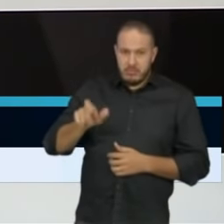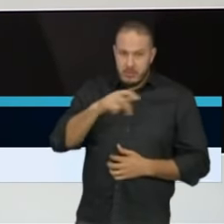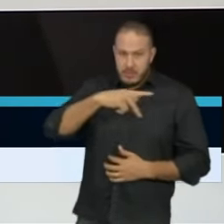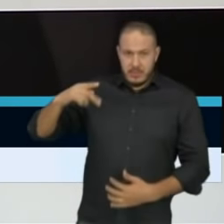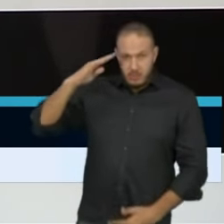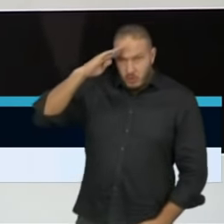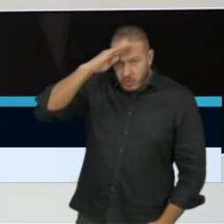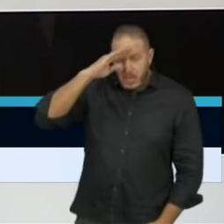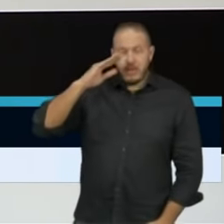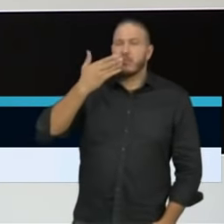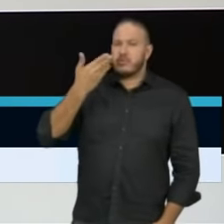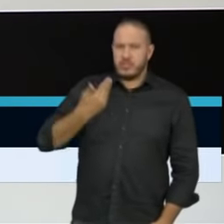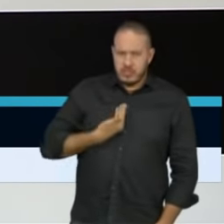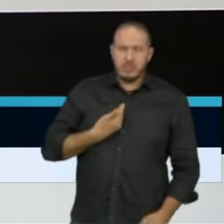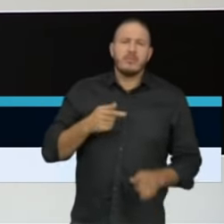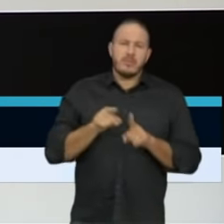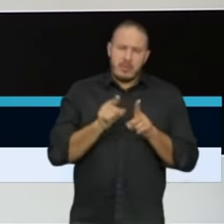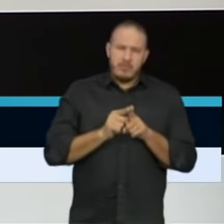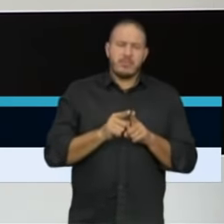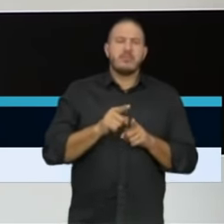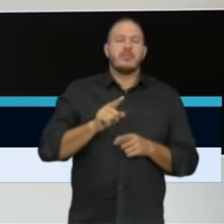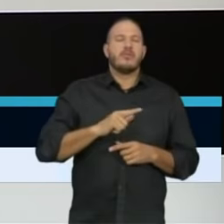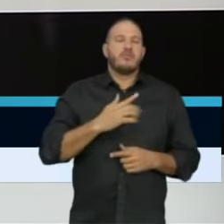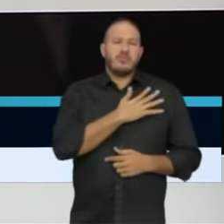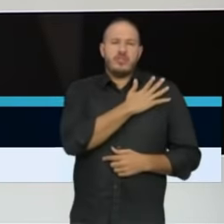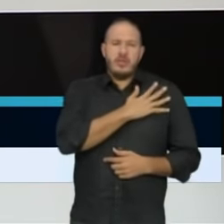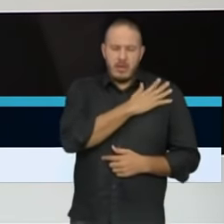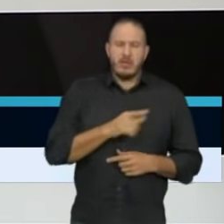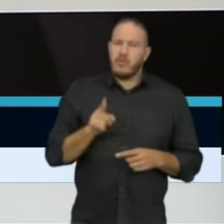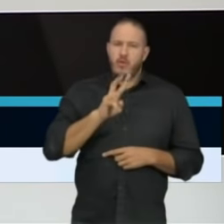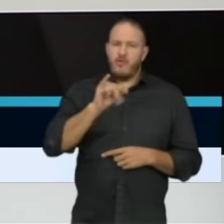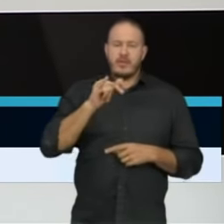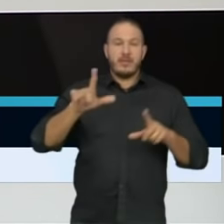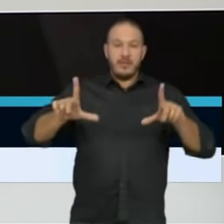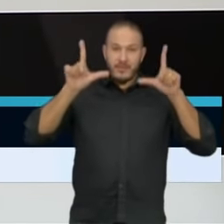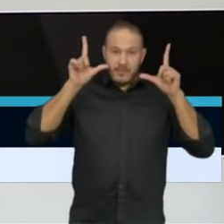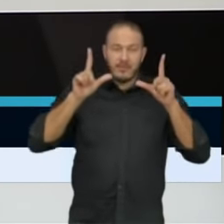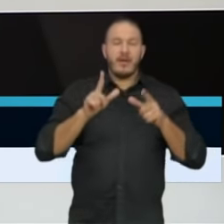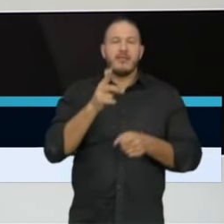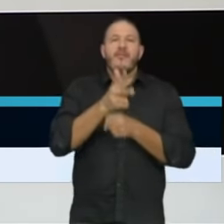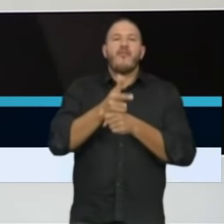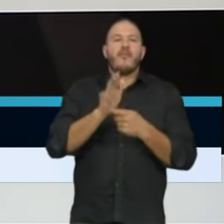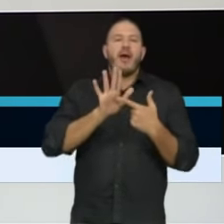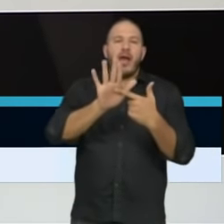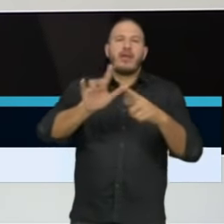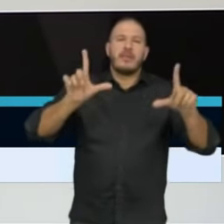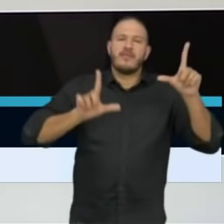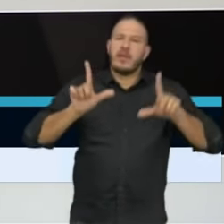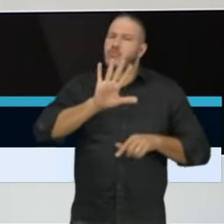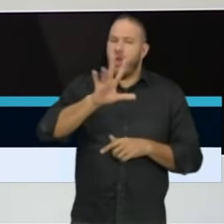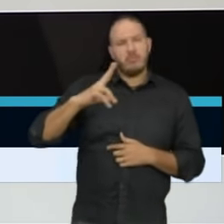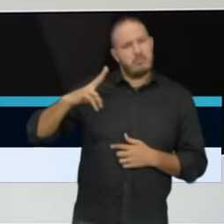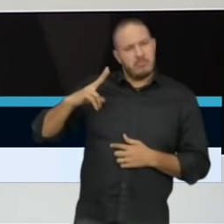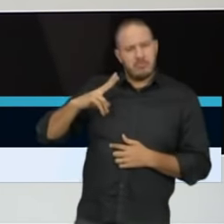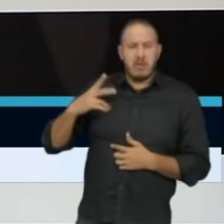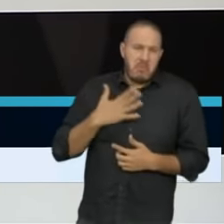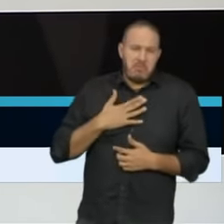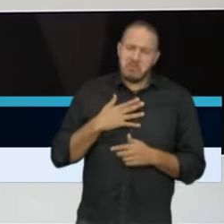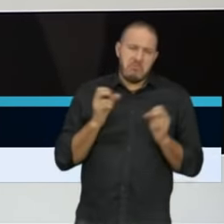República, e do general Ramos, ela não será transmitida, não será acompanhada por jornalistas, da nossa parte não haveria nenhum